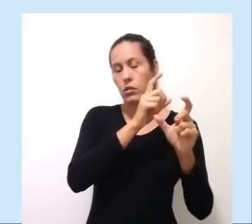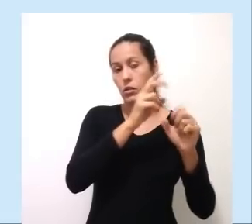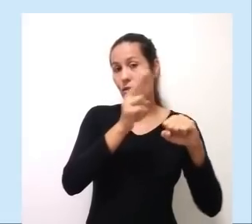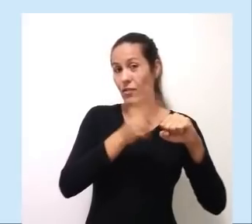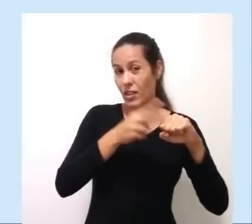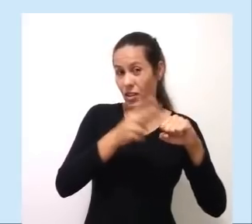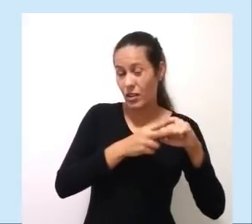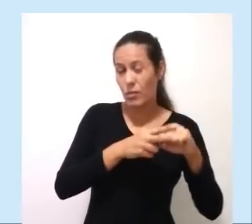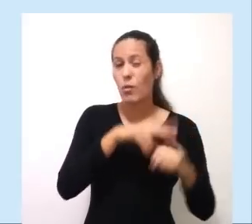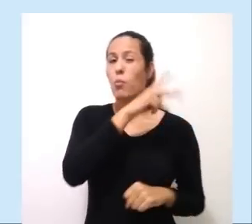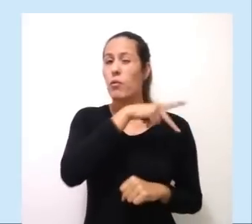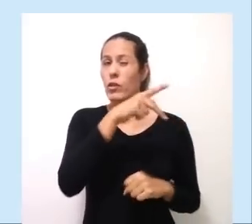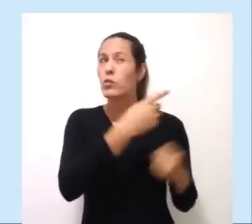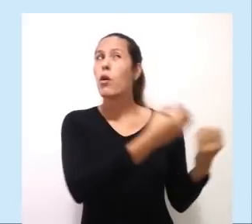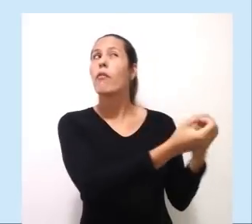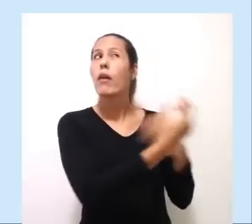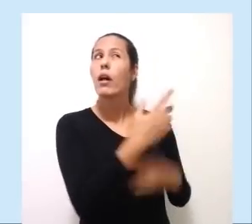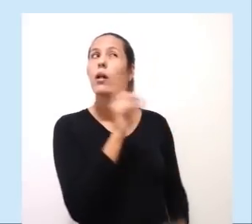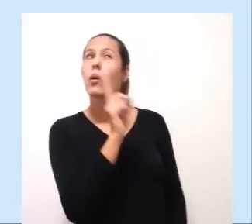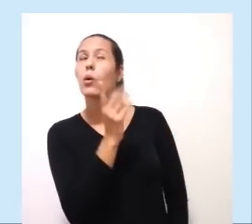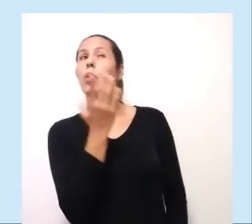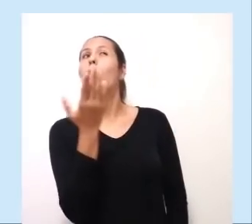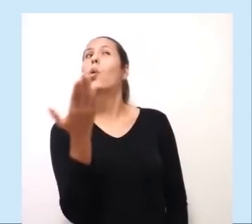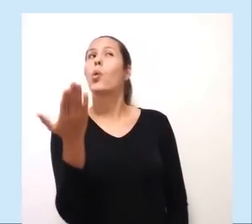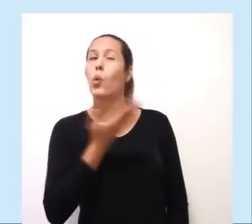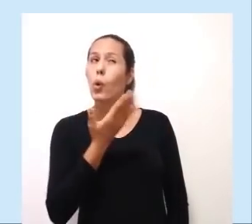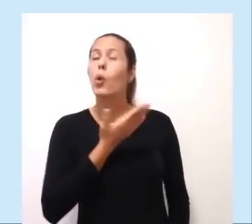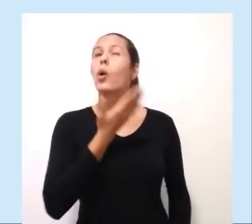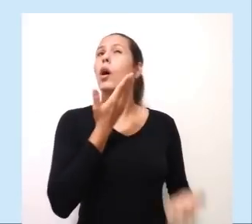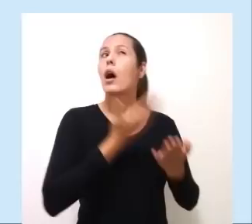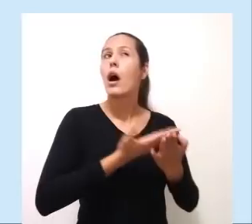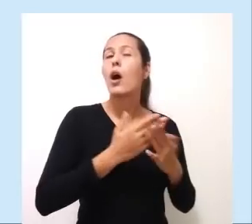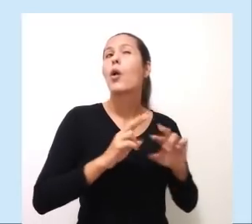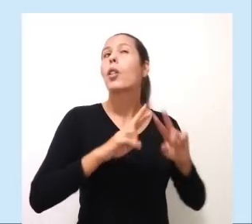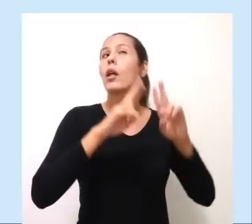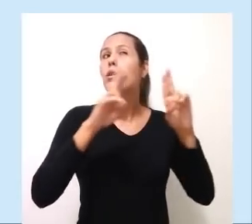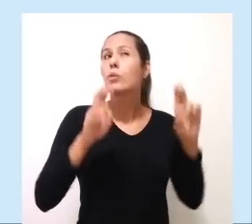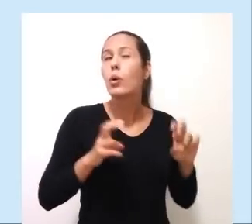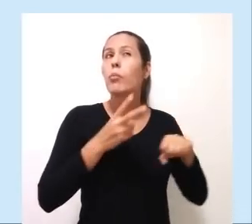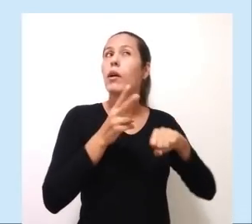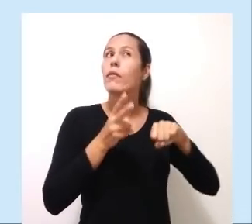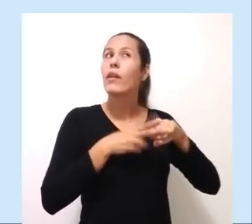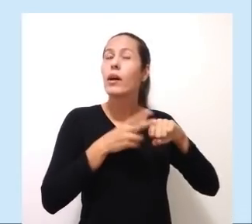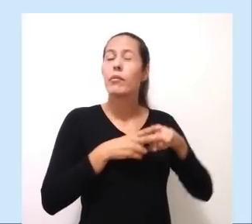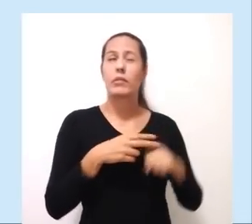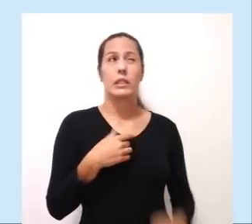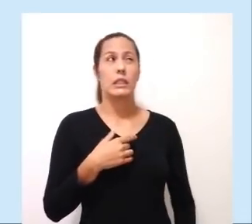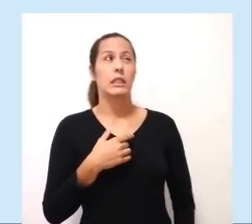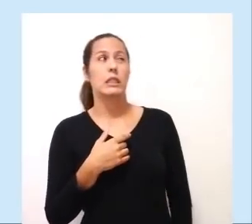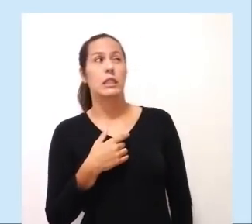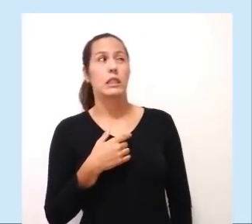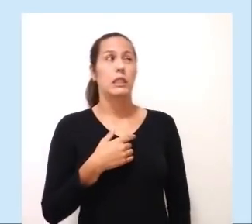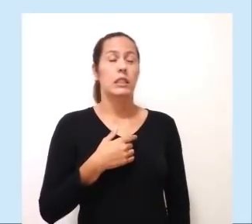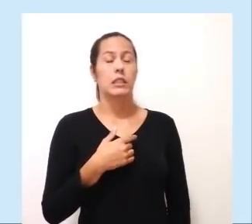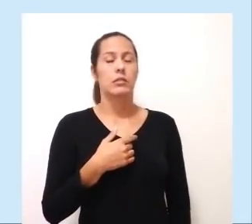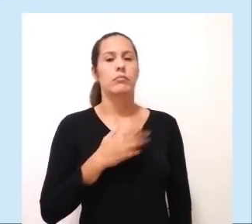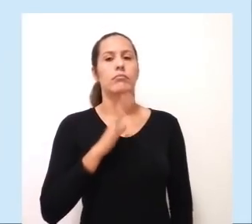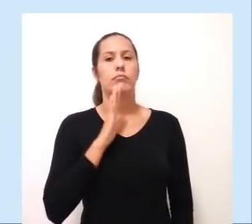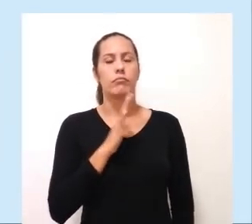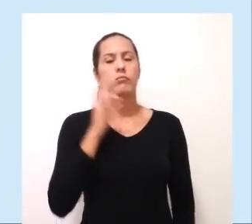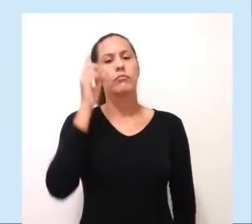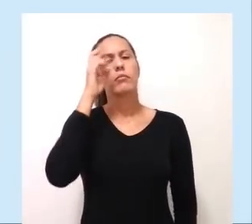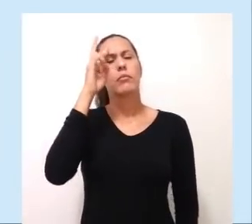professora, quando o professor, ele chega e diz, hoje teremos aula de verbo. De repente, ei,